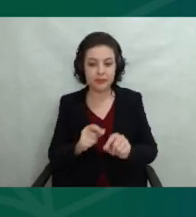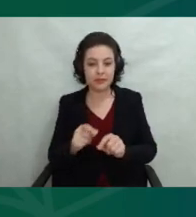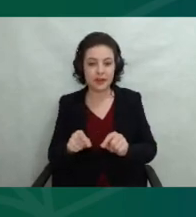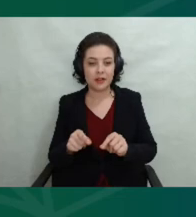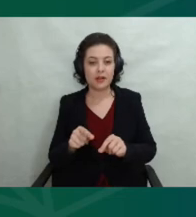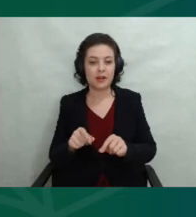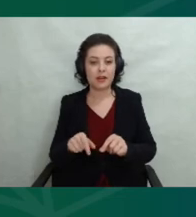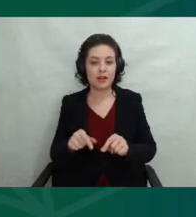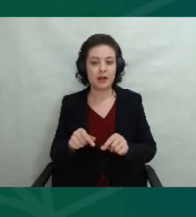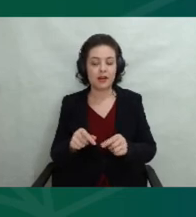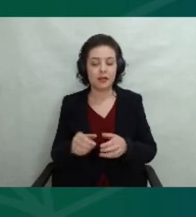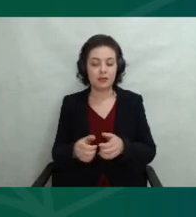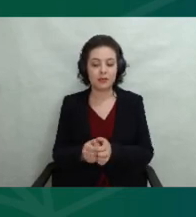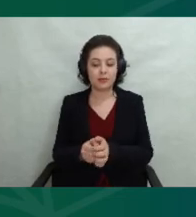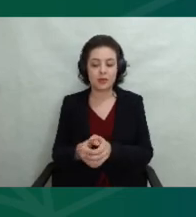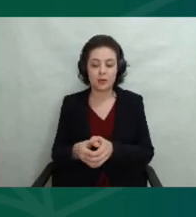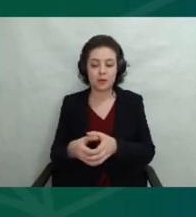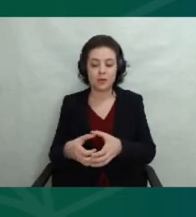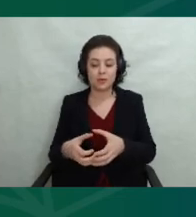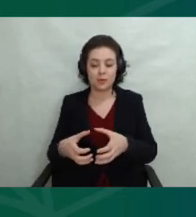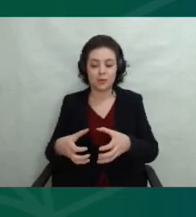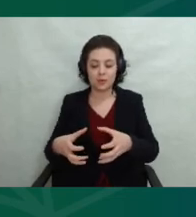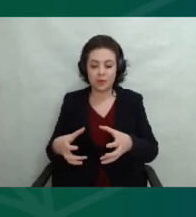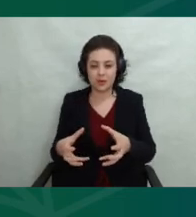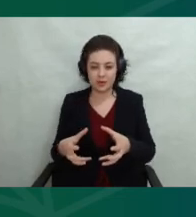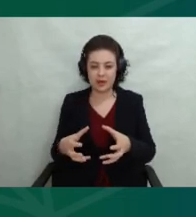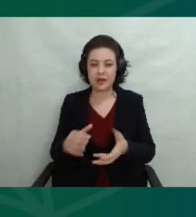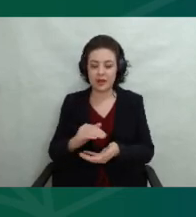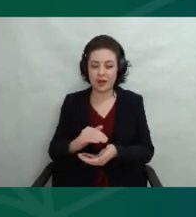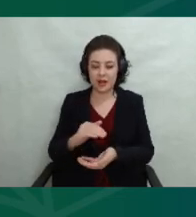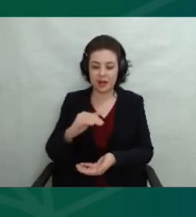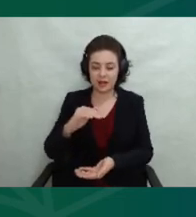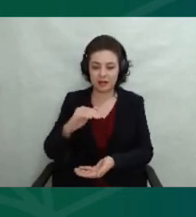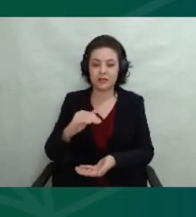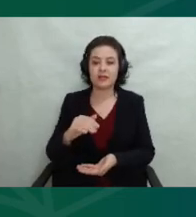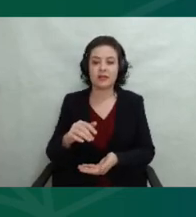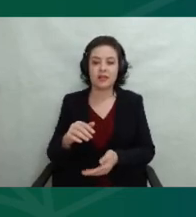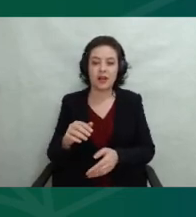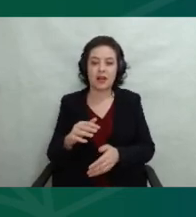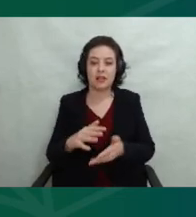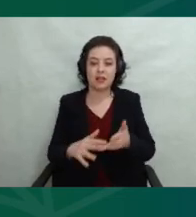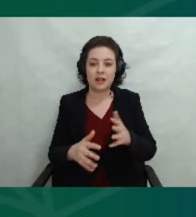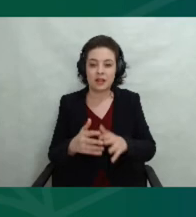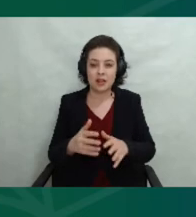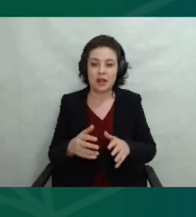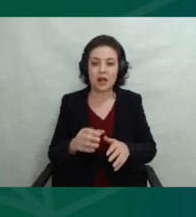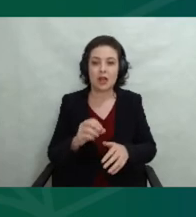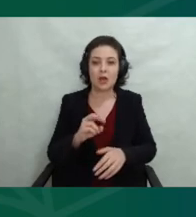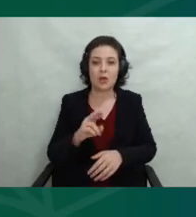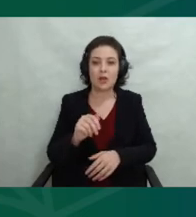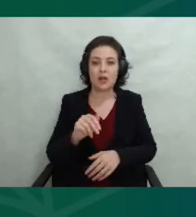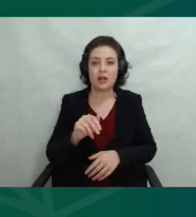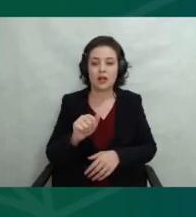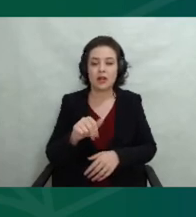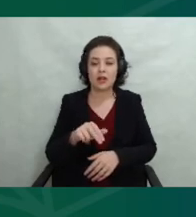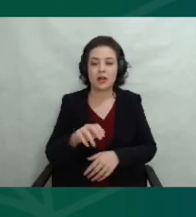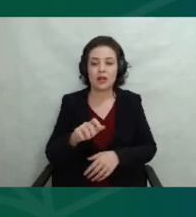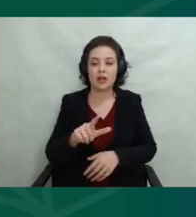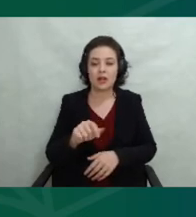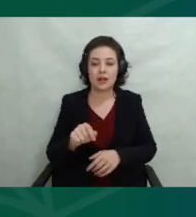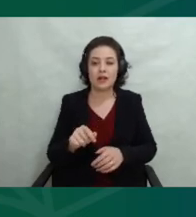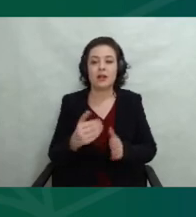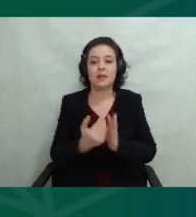ali e depois ela gera, então, uma perturbação dessa organela, fazendo que haja um extravasamento ali das